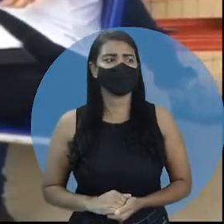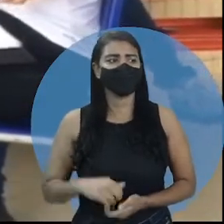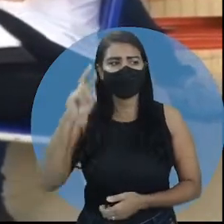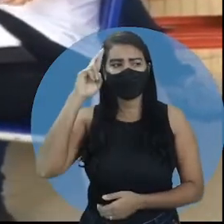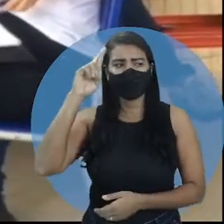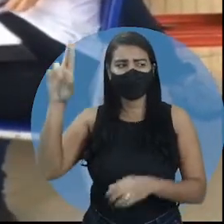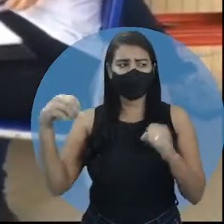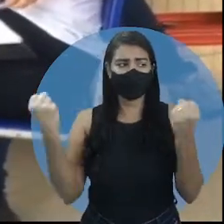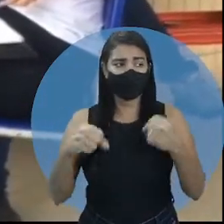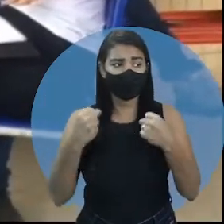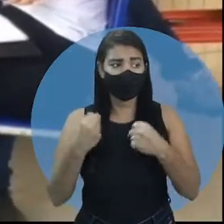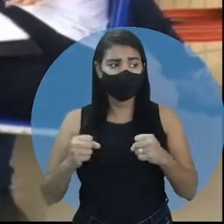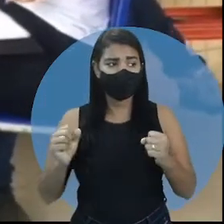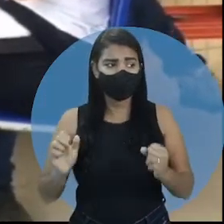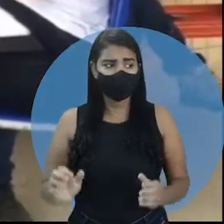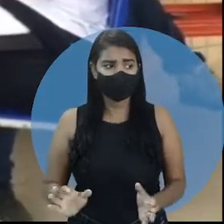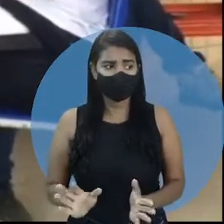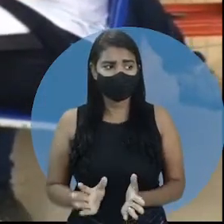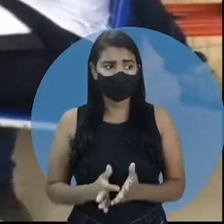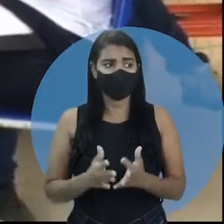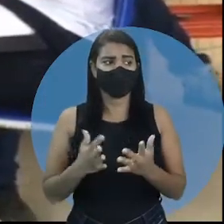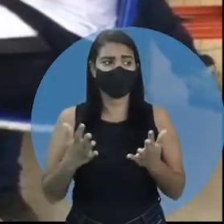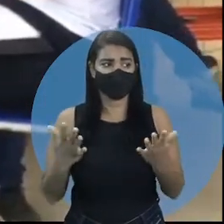Mestre, eu preciso de um